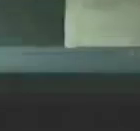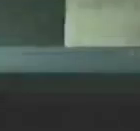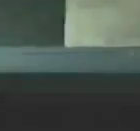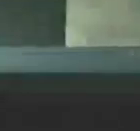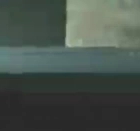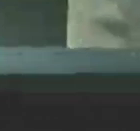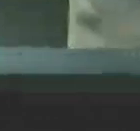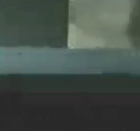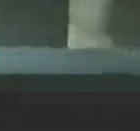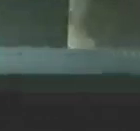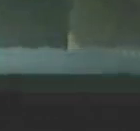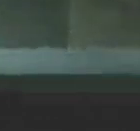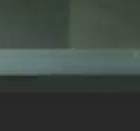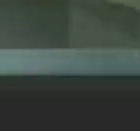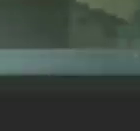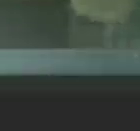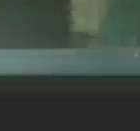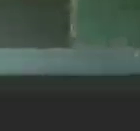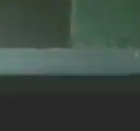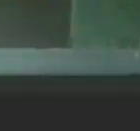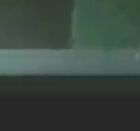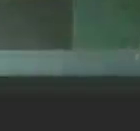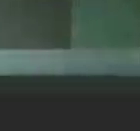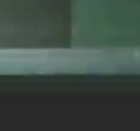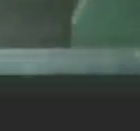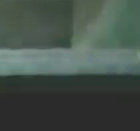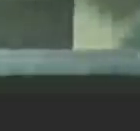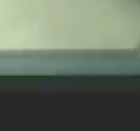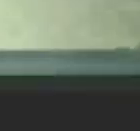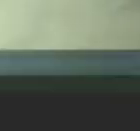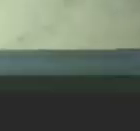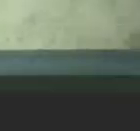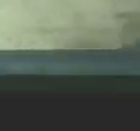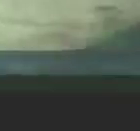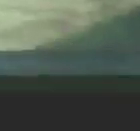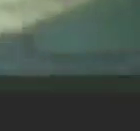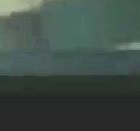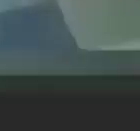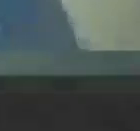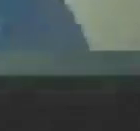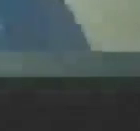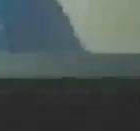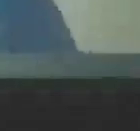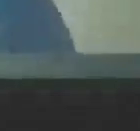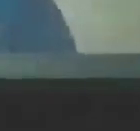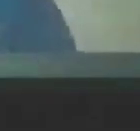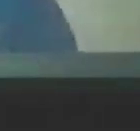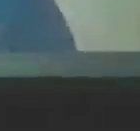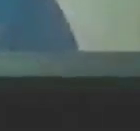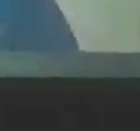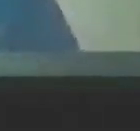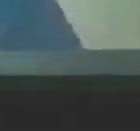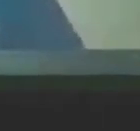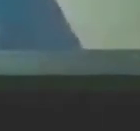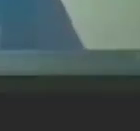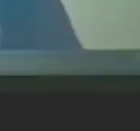há mais de um mês e isso acumulava turmas em outras salas, podendo gerar acidentes, algumas mordidas. Fizemos a reclamação à